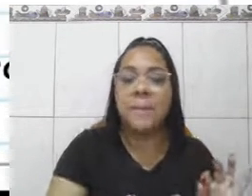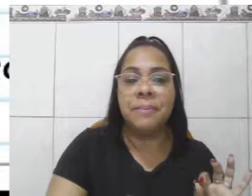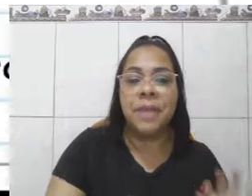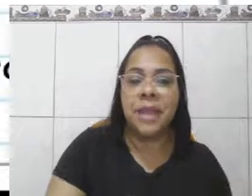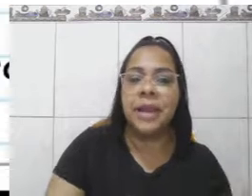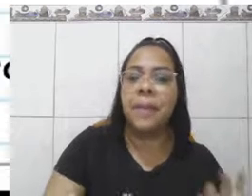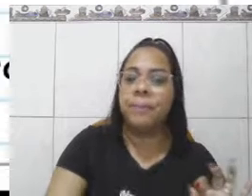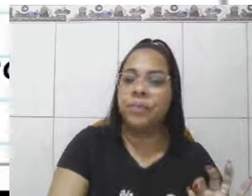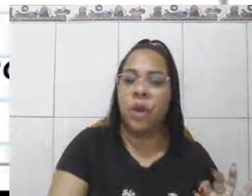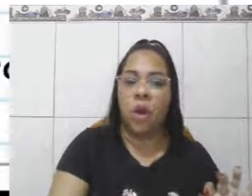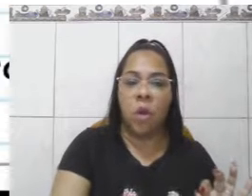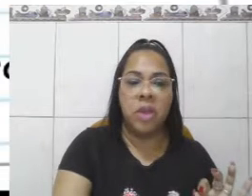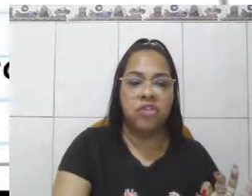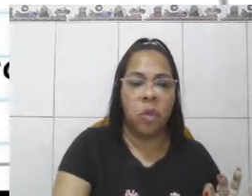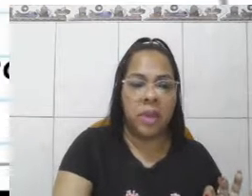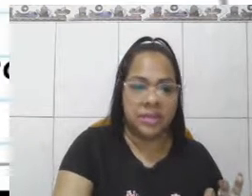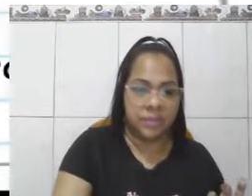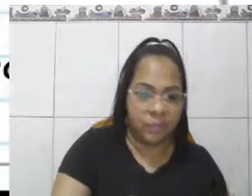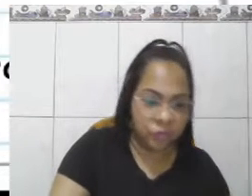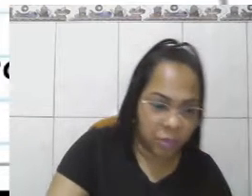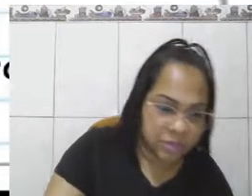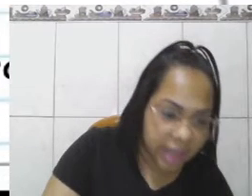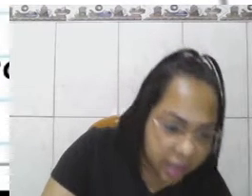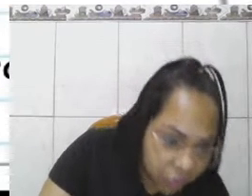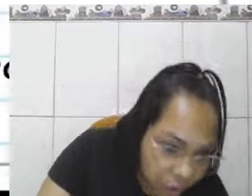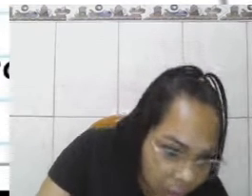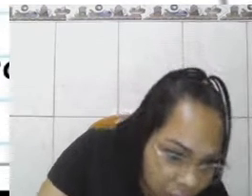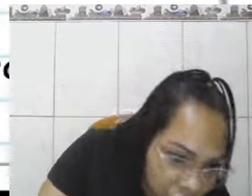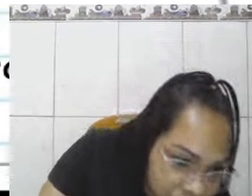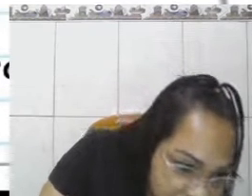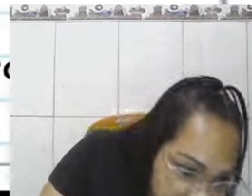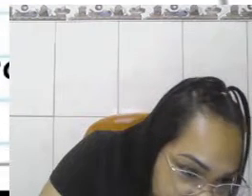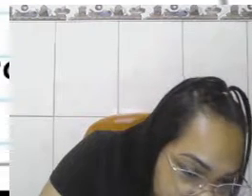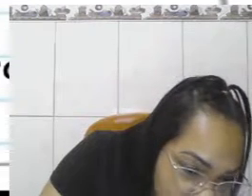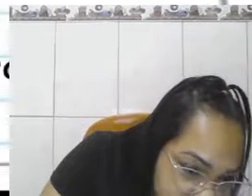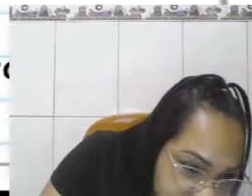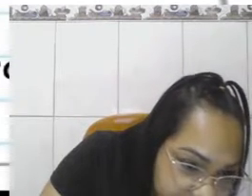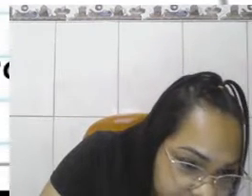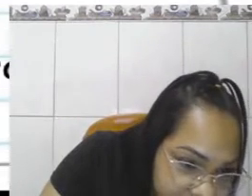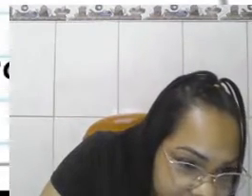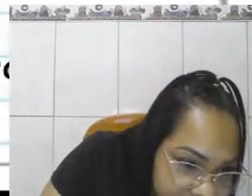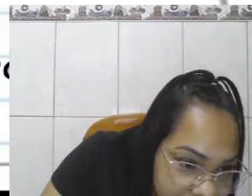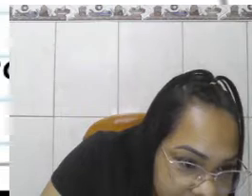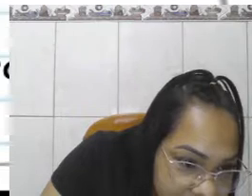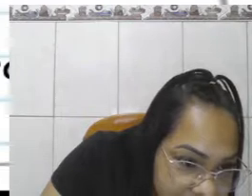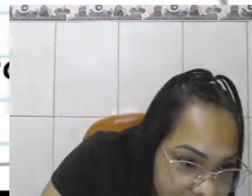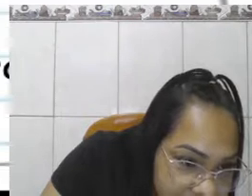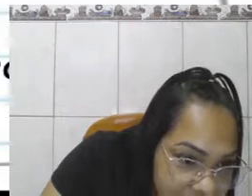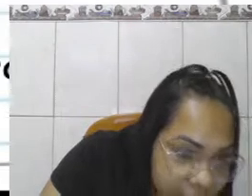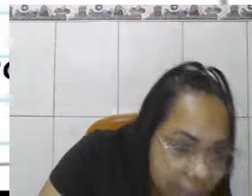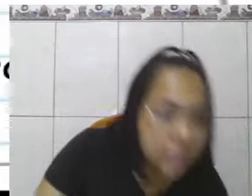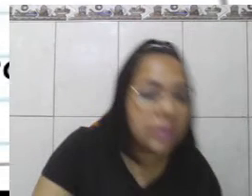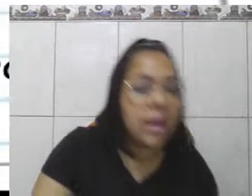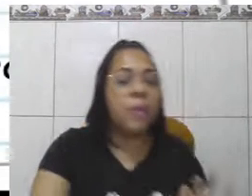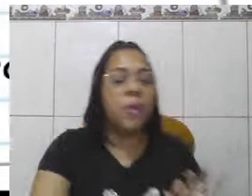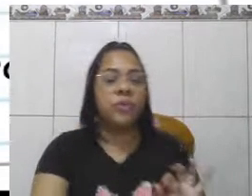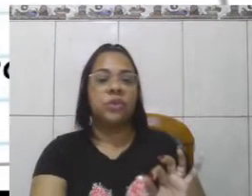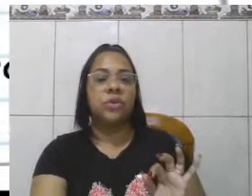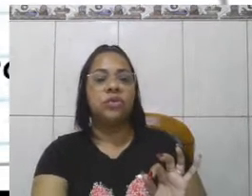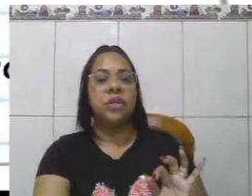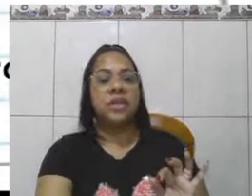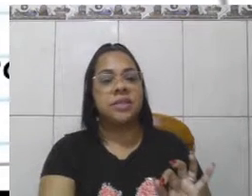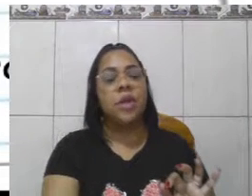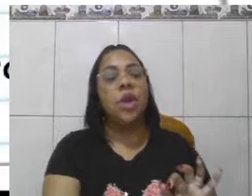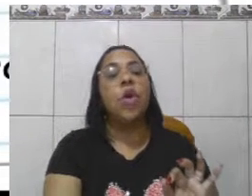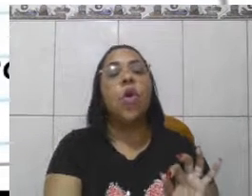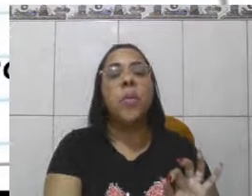dicionário a primeira. Ó, como a gente começa? Vamos lá, no tia Crimilda gosta. Ah, aqui,